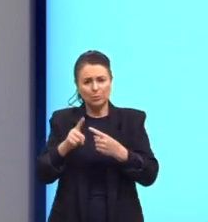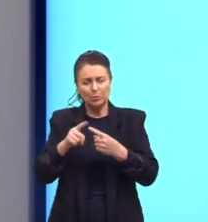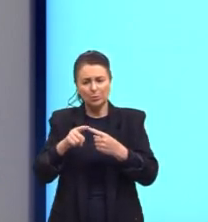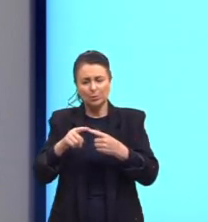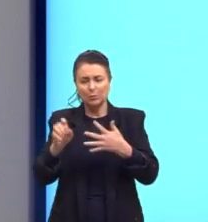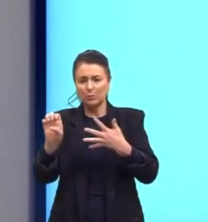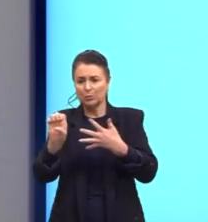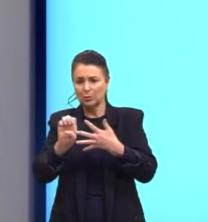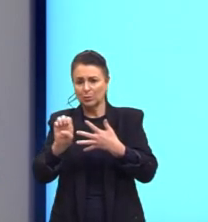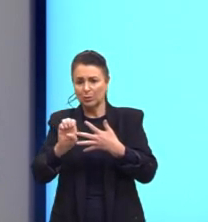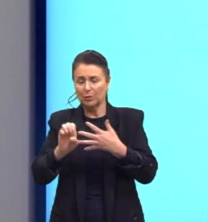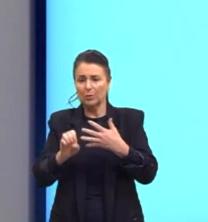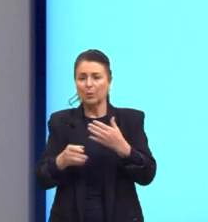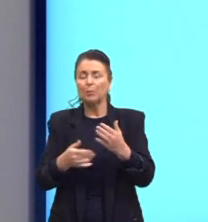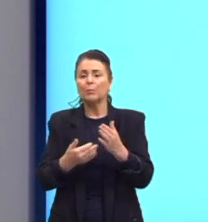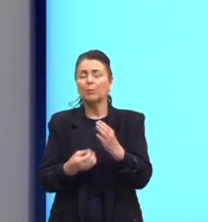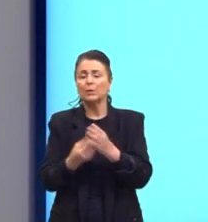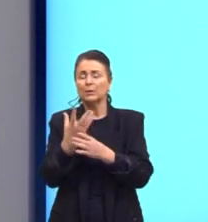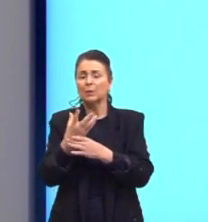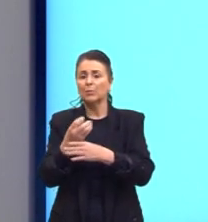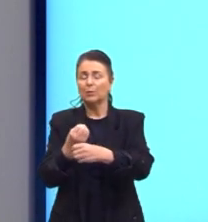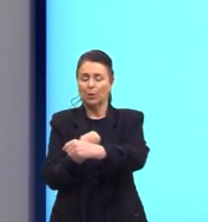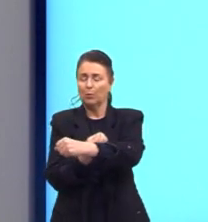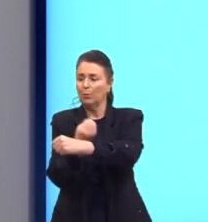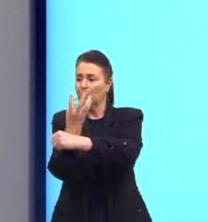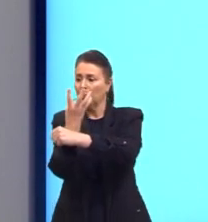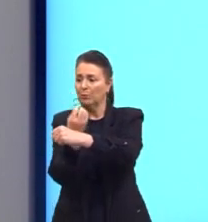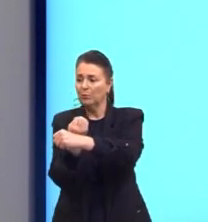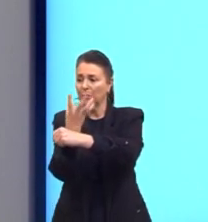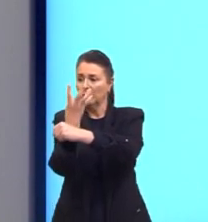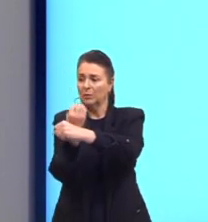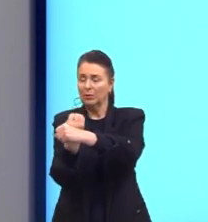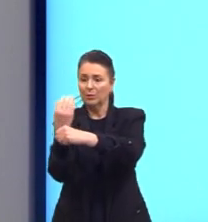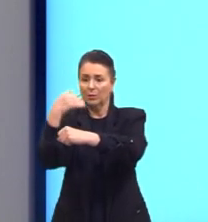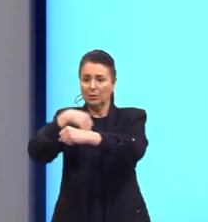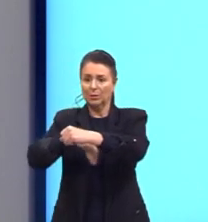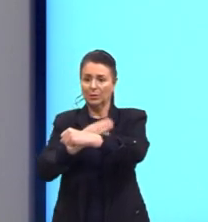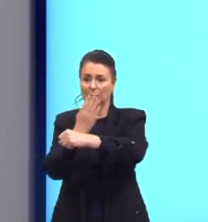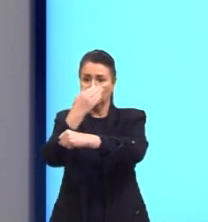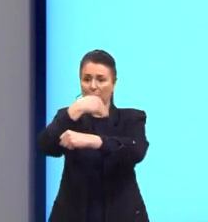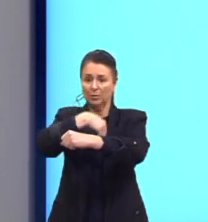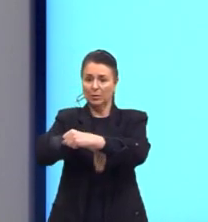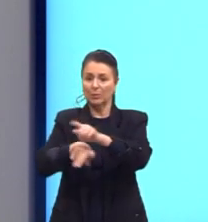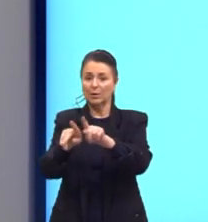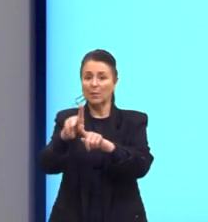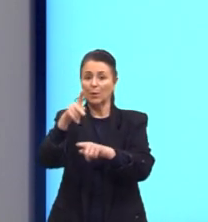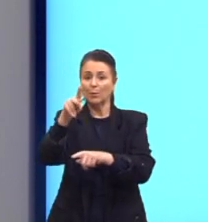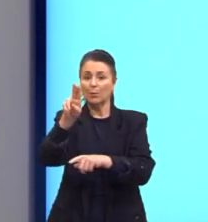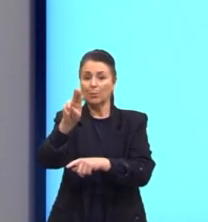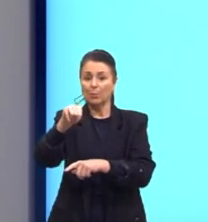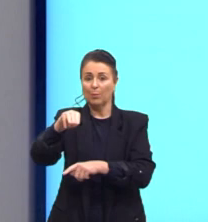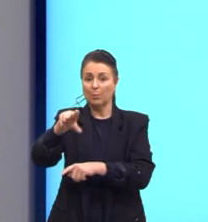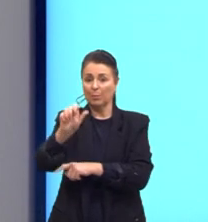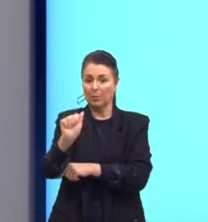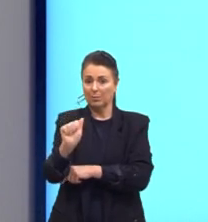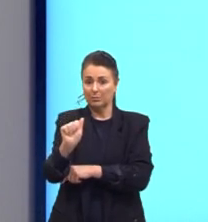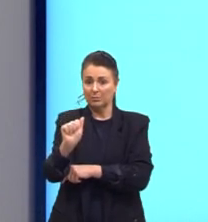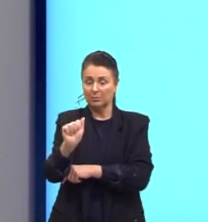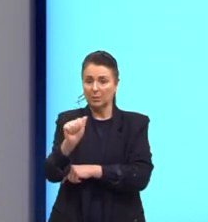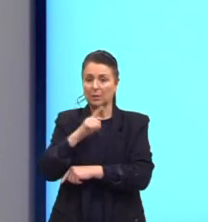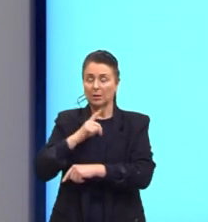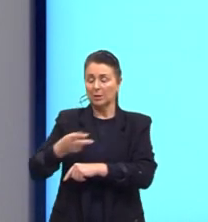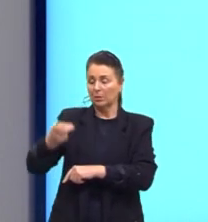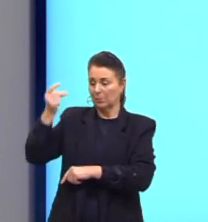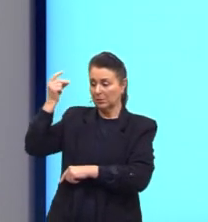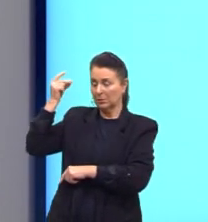por exemplo o golfinho e o puma bom então o golfinho e o puma por terem um